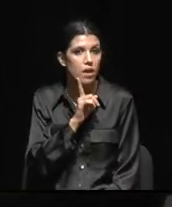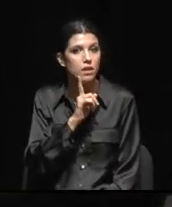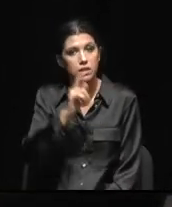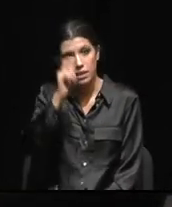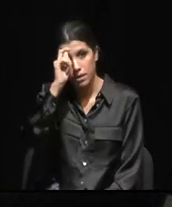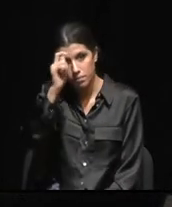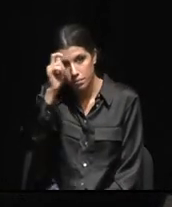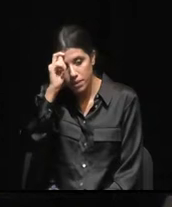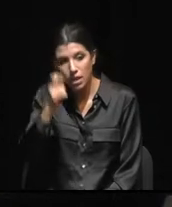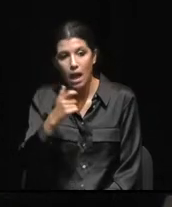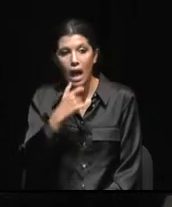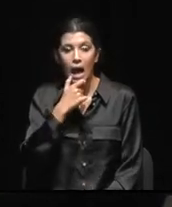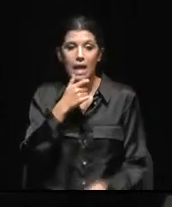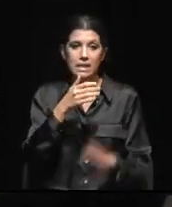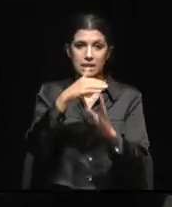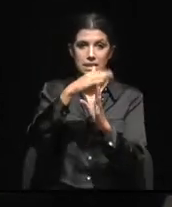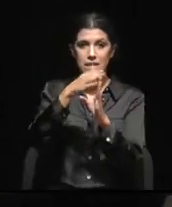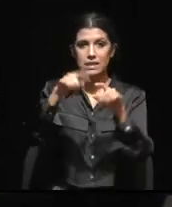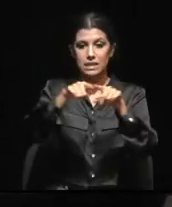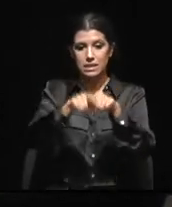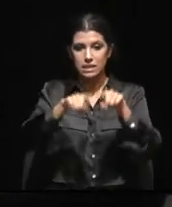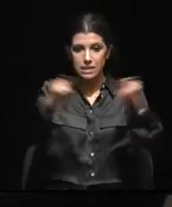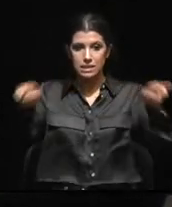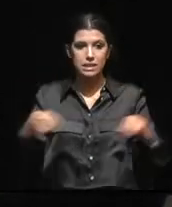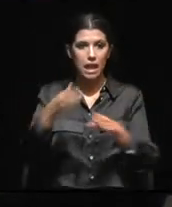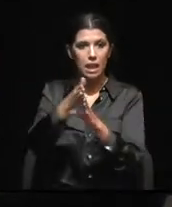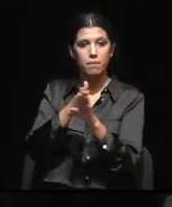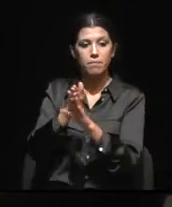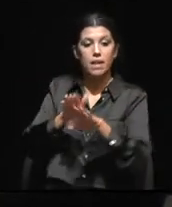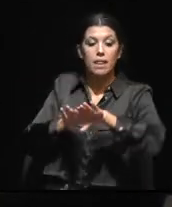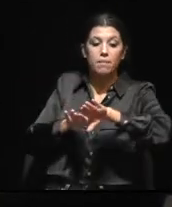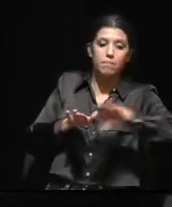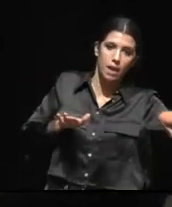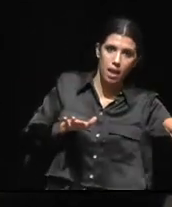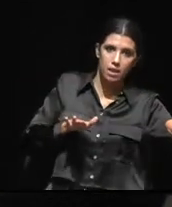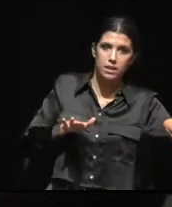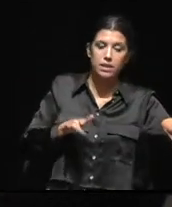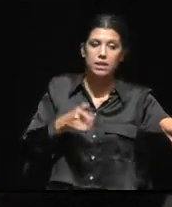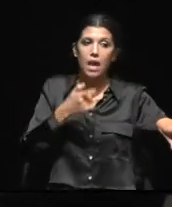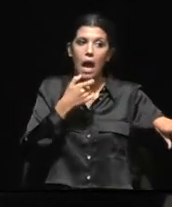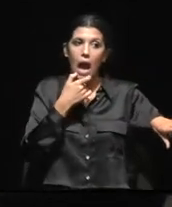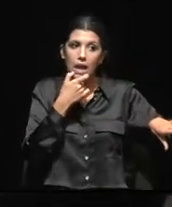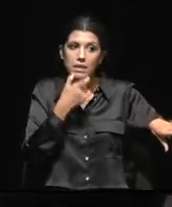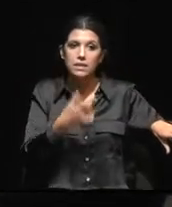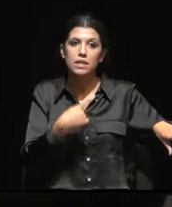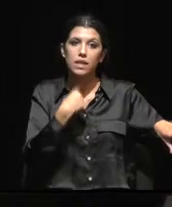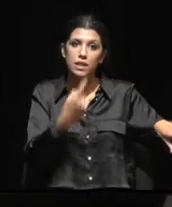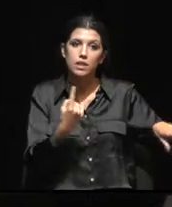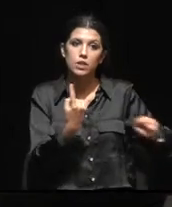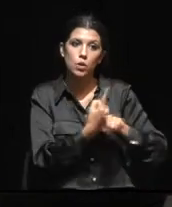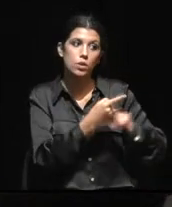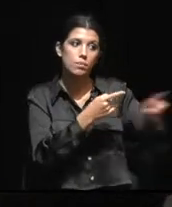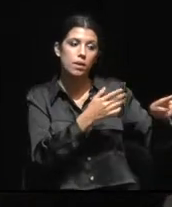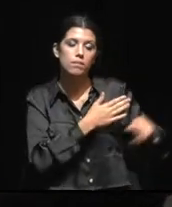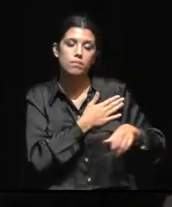respeitadas quando é daquela metade da sala para além e quando dizem aquilo que convém a aqueles